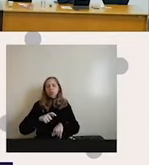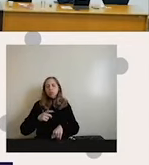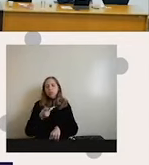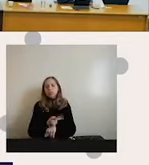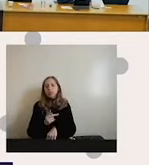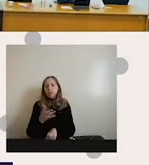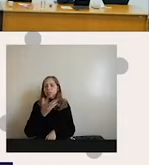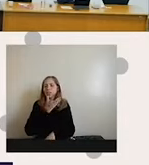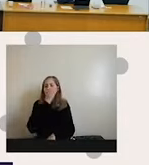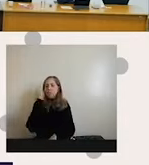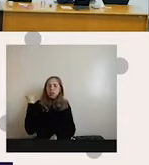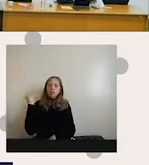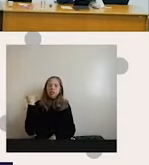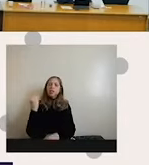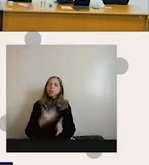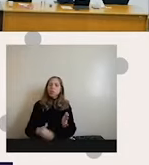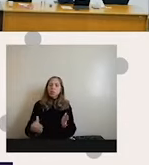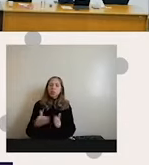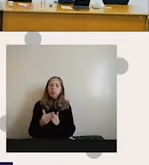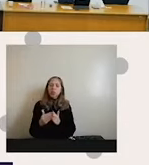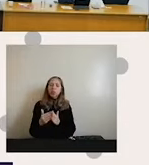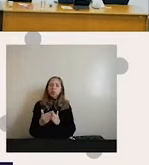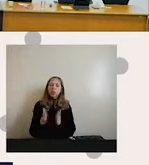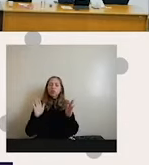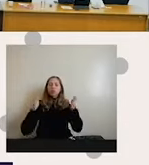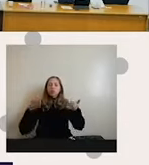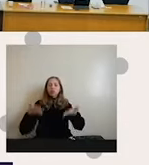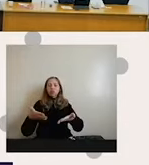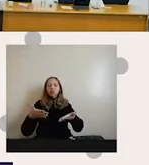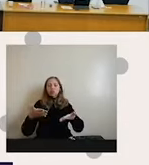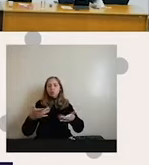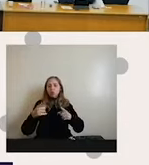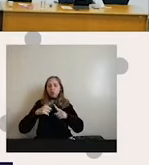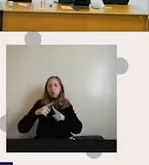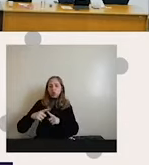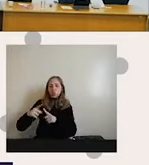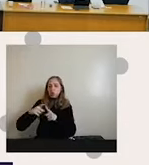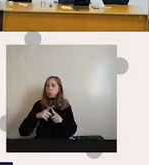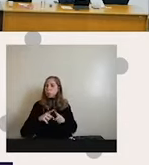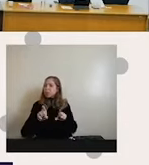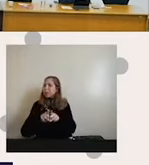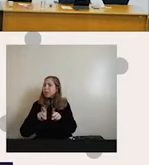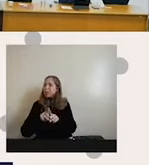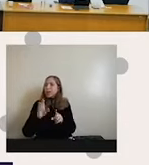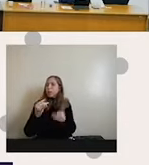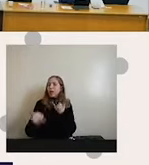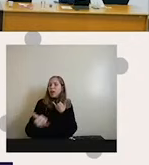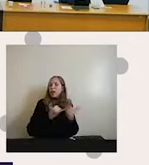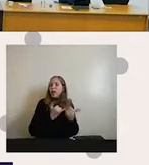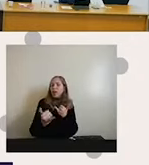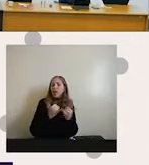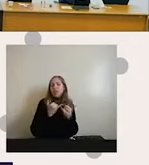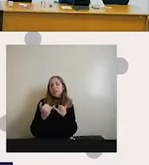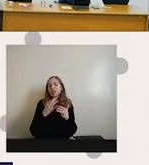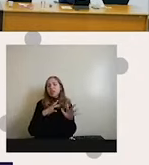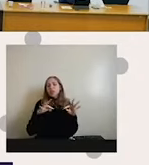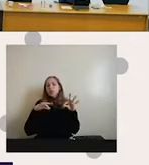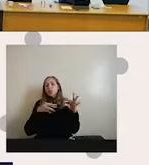só naquele corpo ali, né? Como se aquilo fosse deslocado de todo esse processo social e